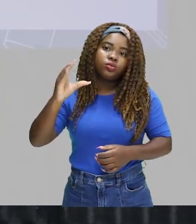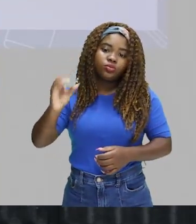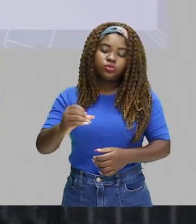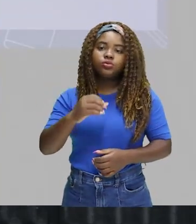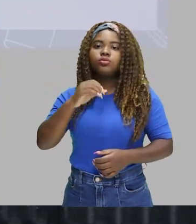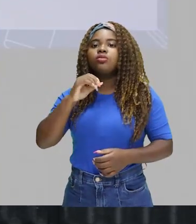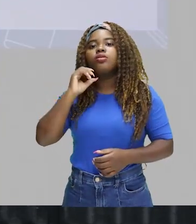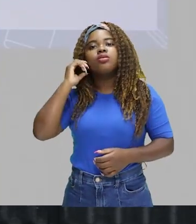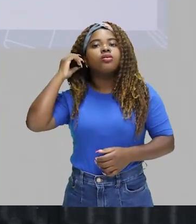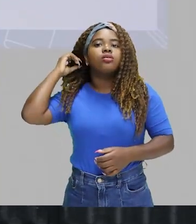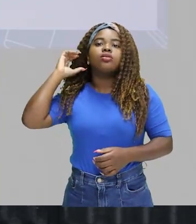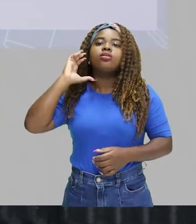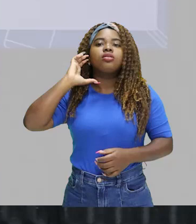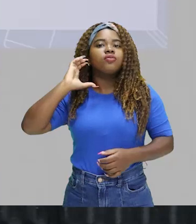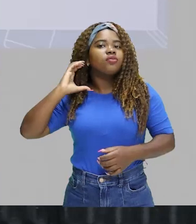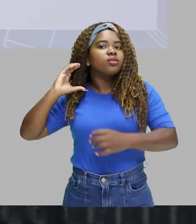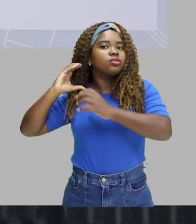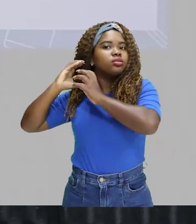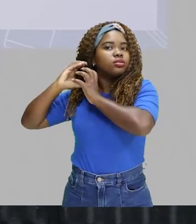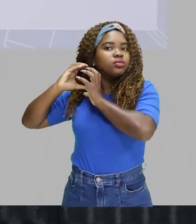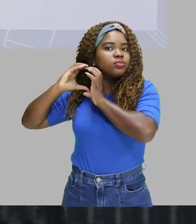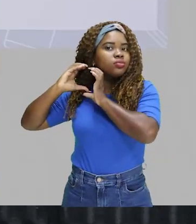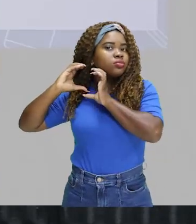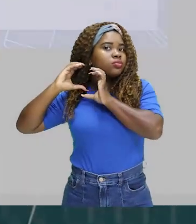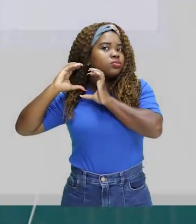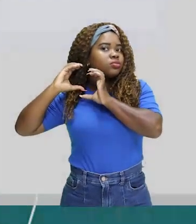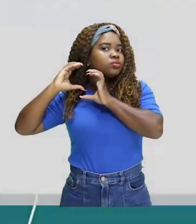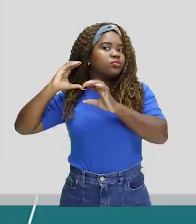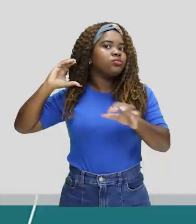ó, onde o peso é posicionado.